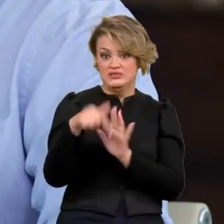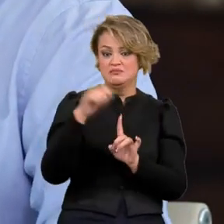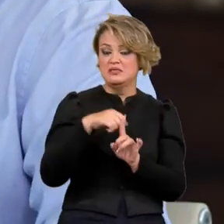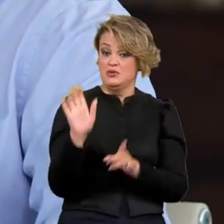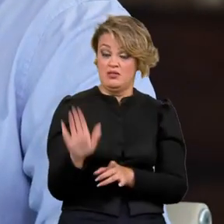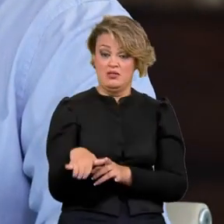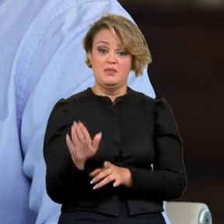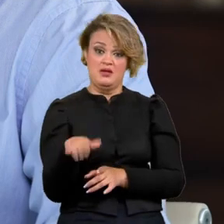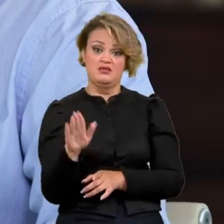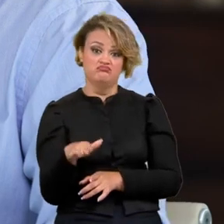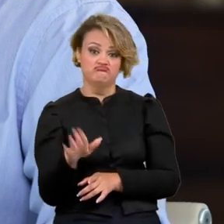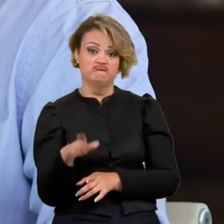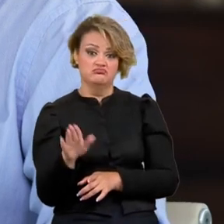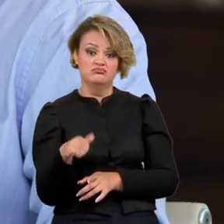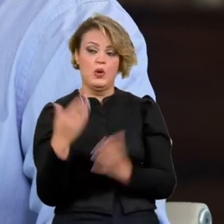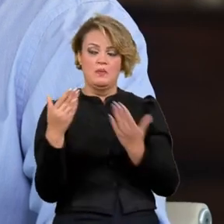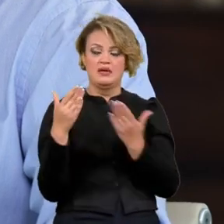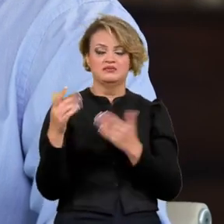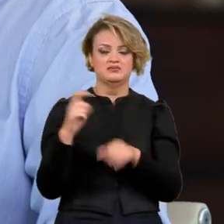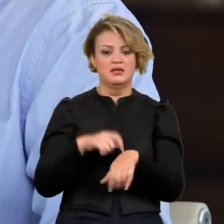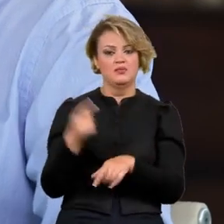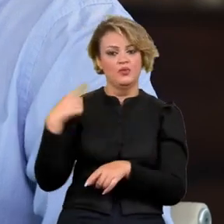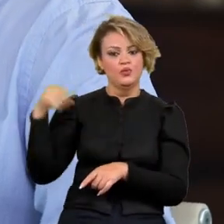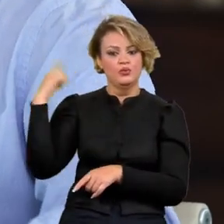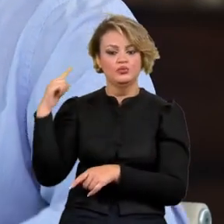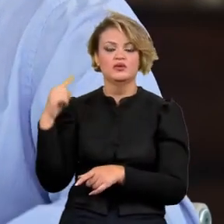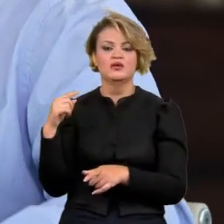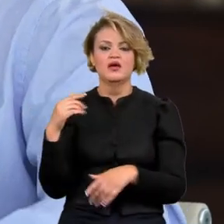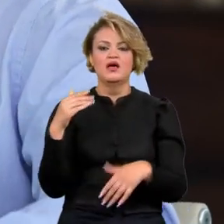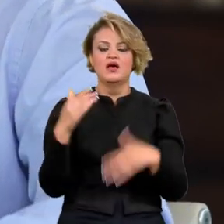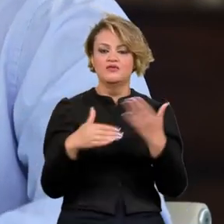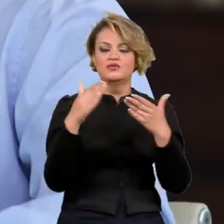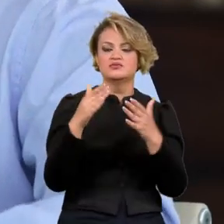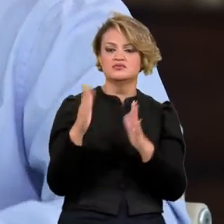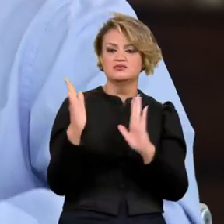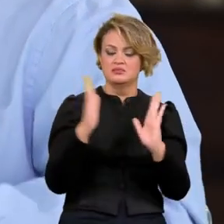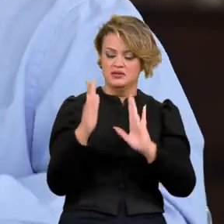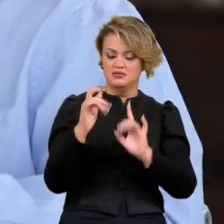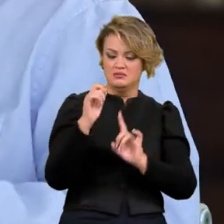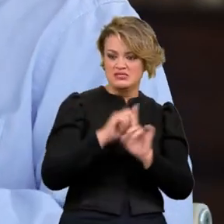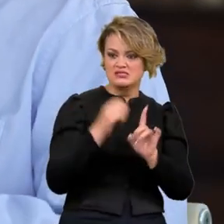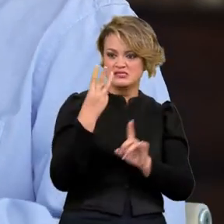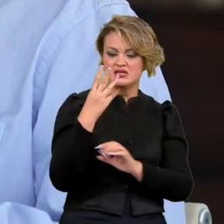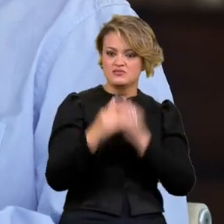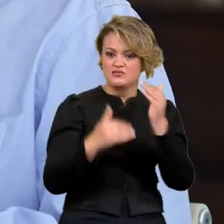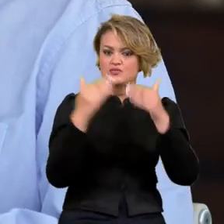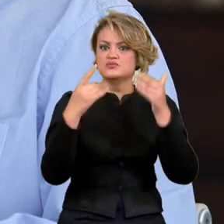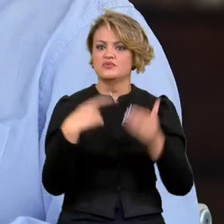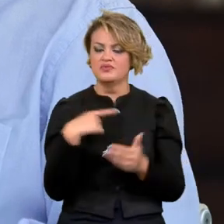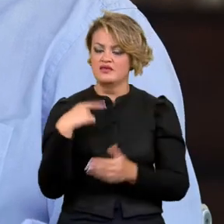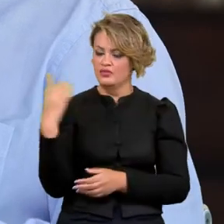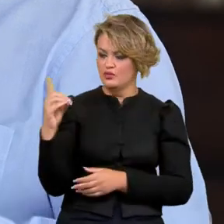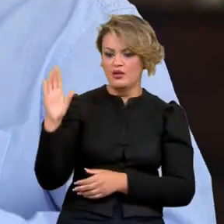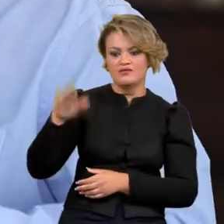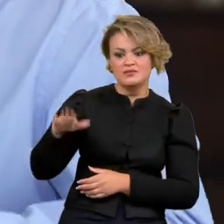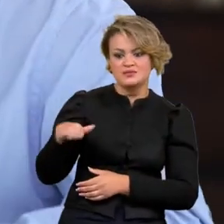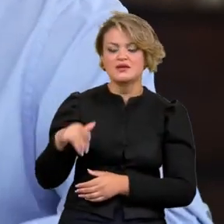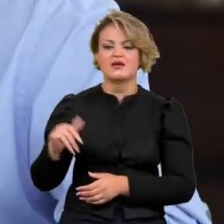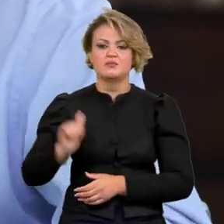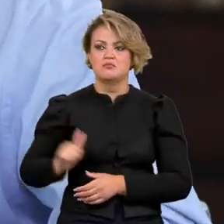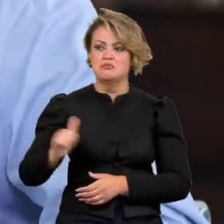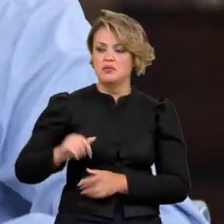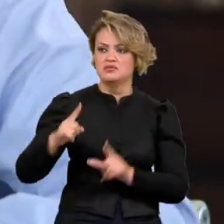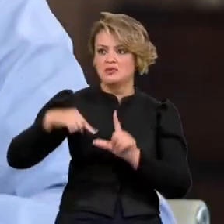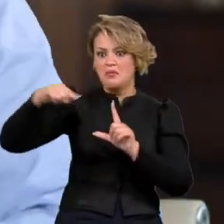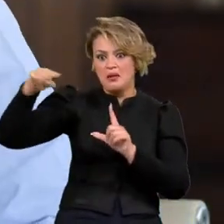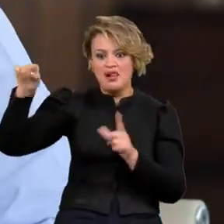o crescimento desse primeiro trimestre foi altíssimo quer dizer o dólar baixando a bolsa subindo quer dizer você esperava que